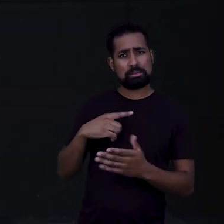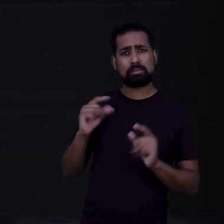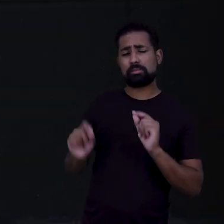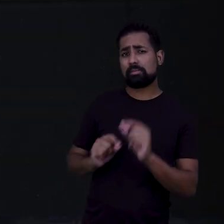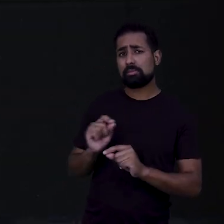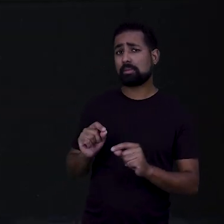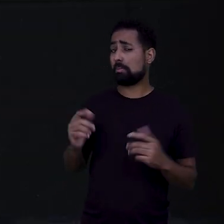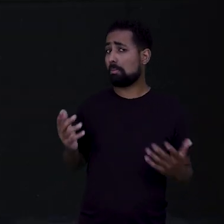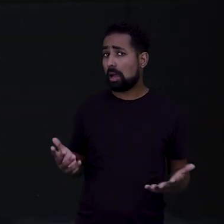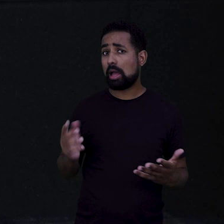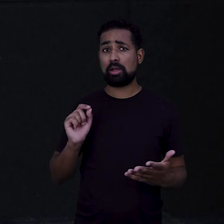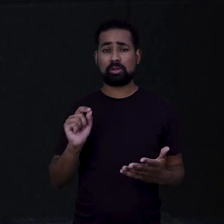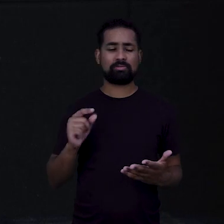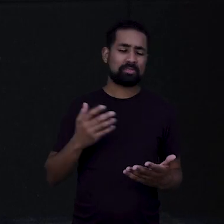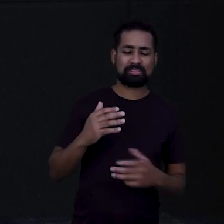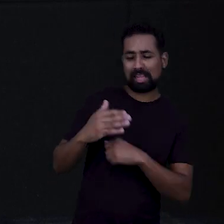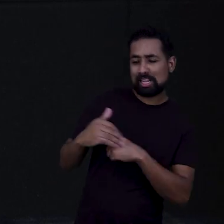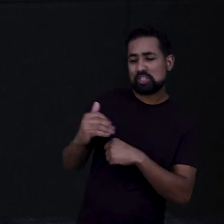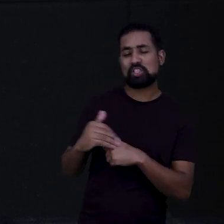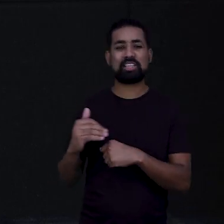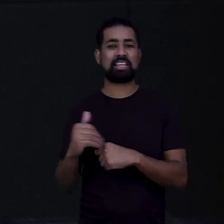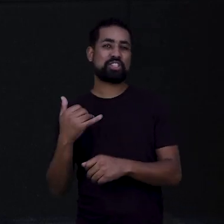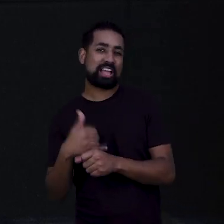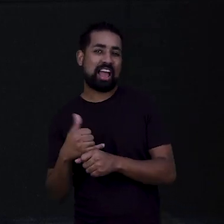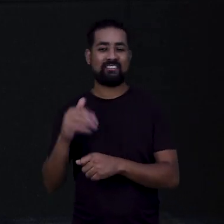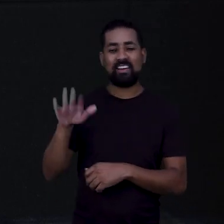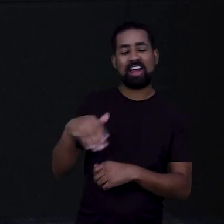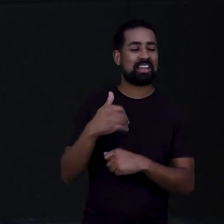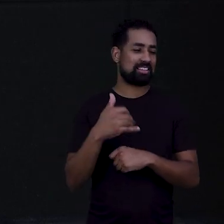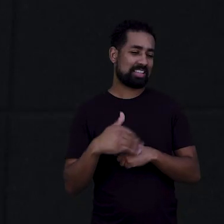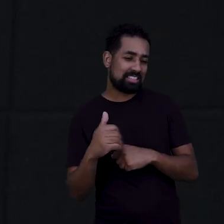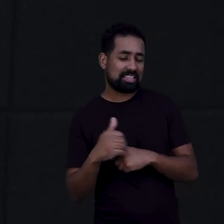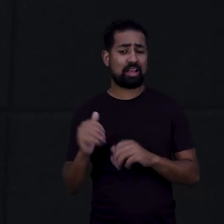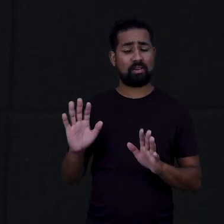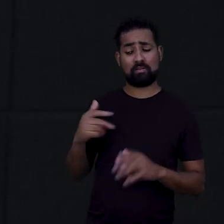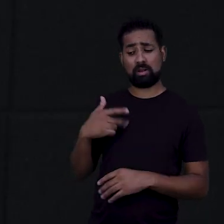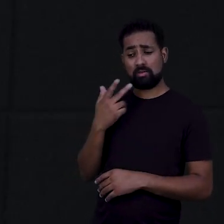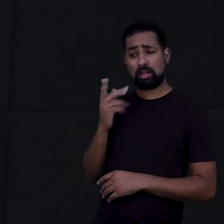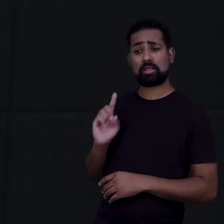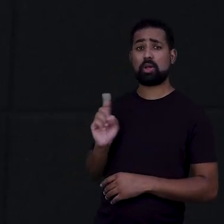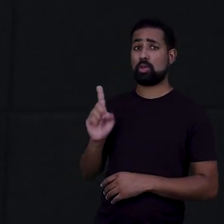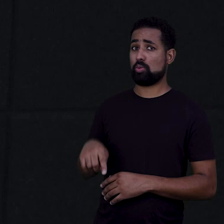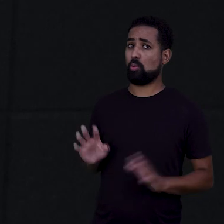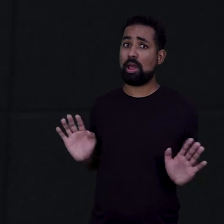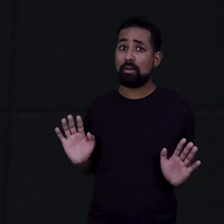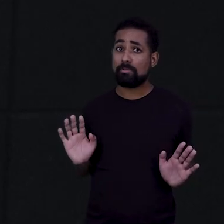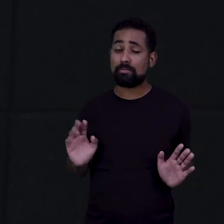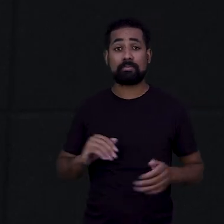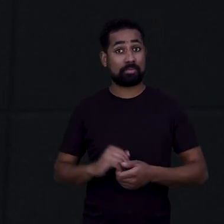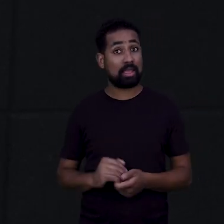aquelas trincadeirinhas, né? Ah, queridinha do chefe, ai. Ela disse: não, meu negócio não